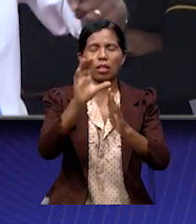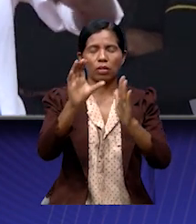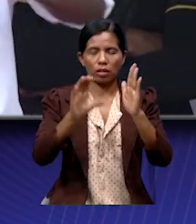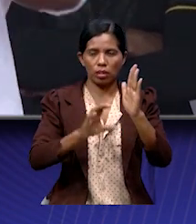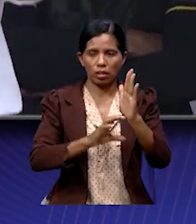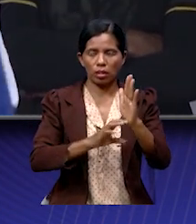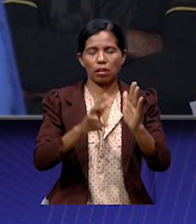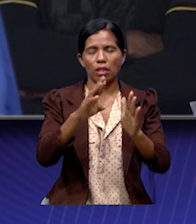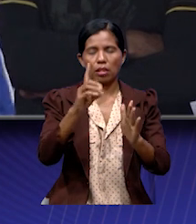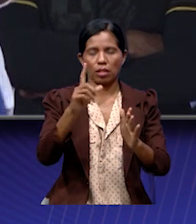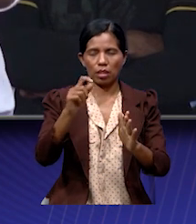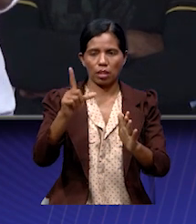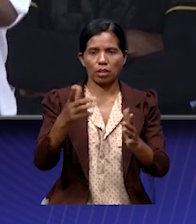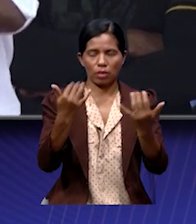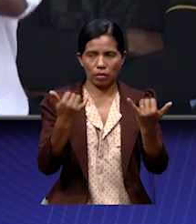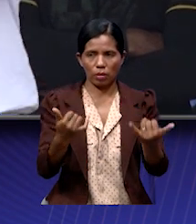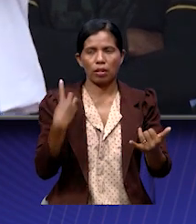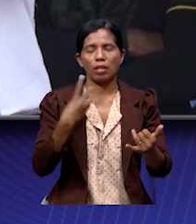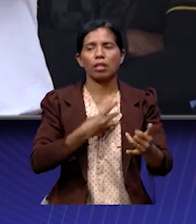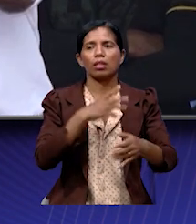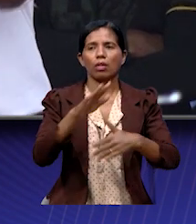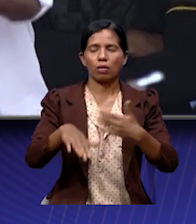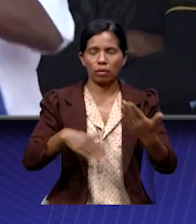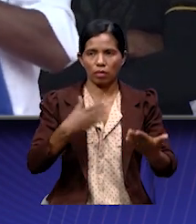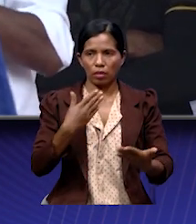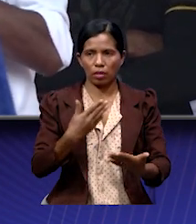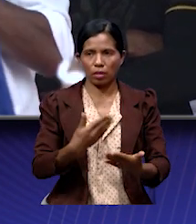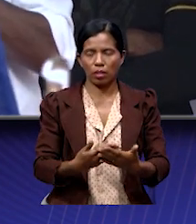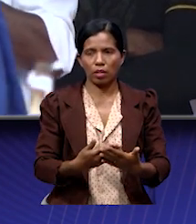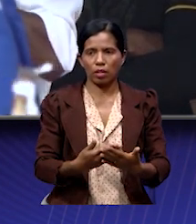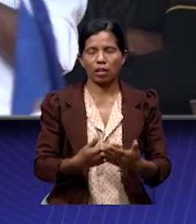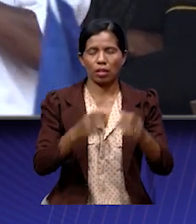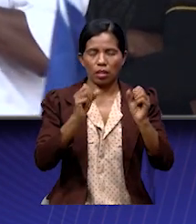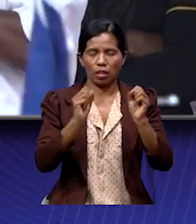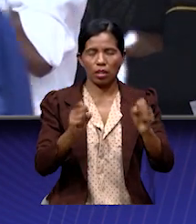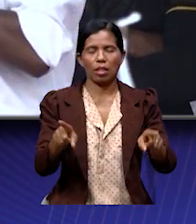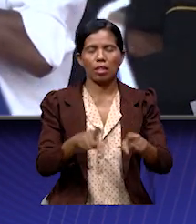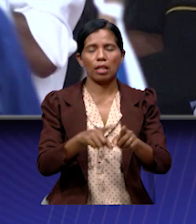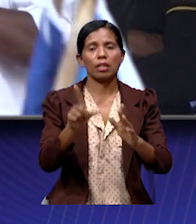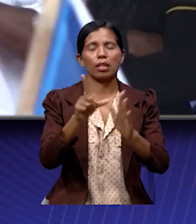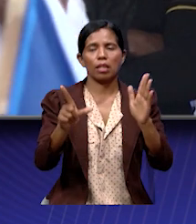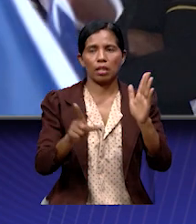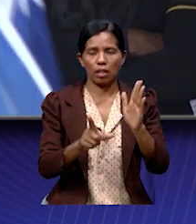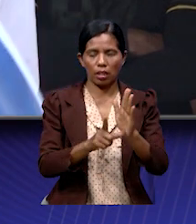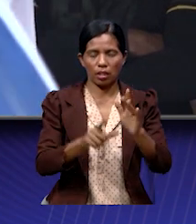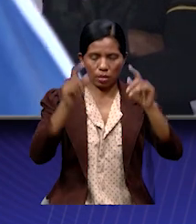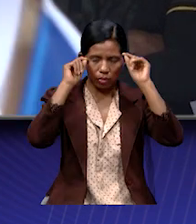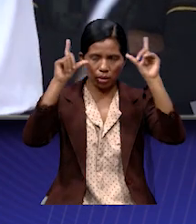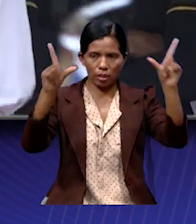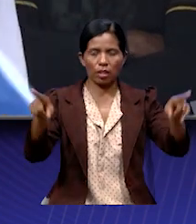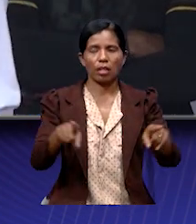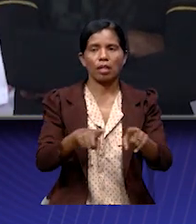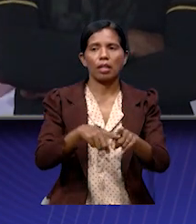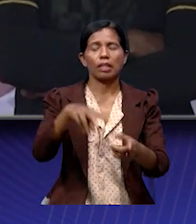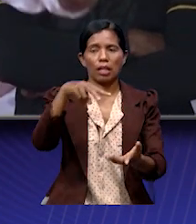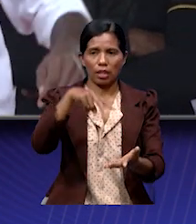republika nebe ohin laran ita hotu haklaken nudar lei inan Timor Leste ninian anes na irin